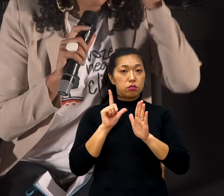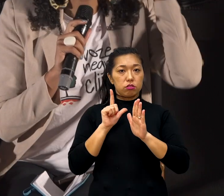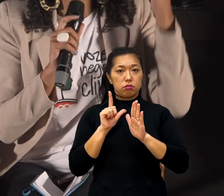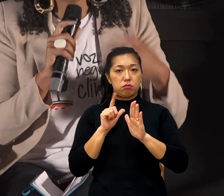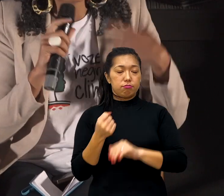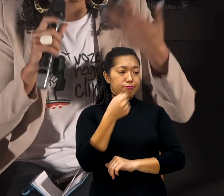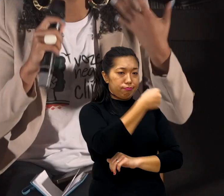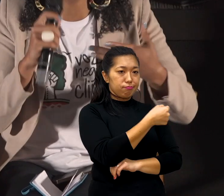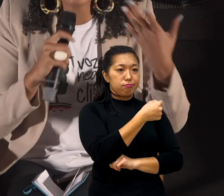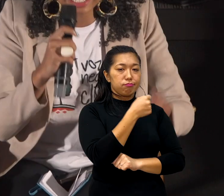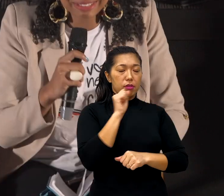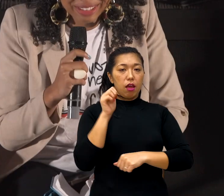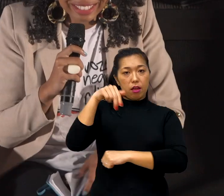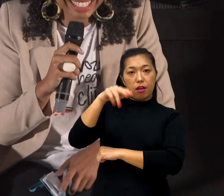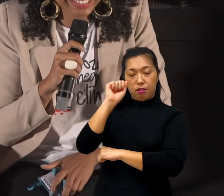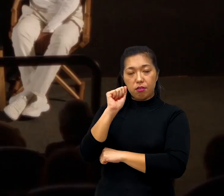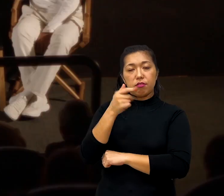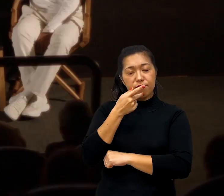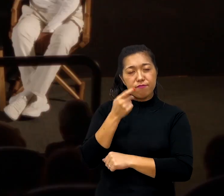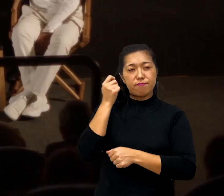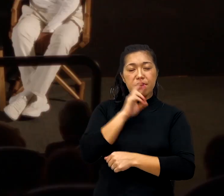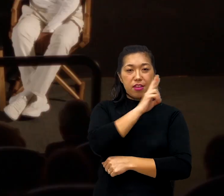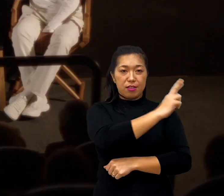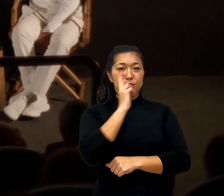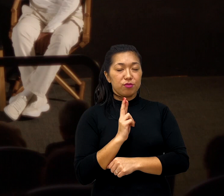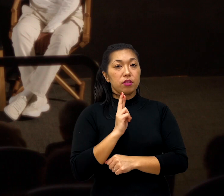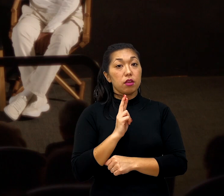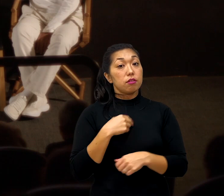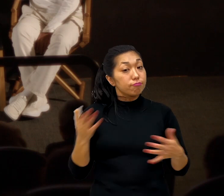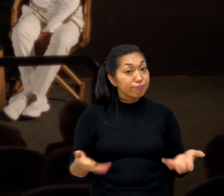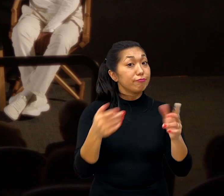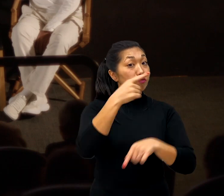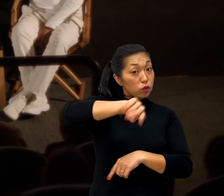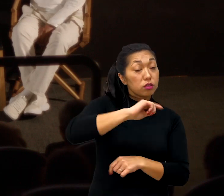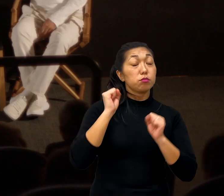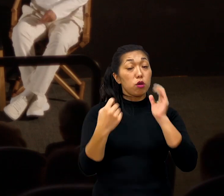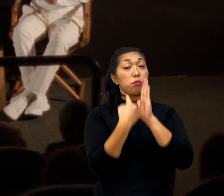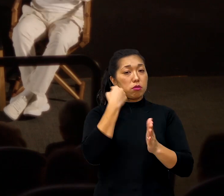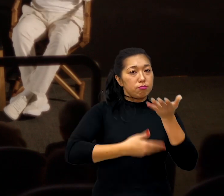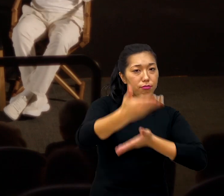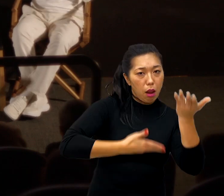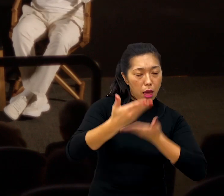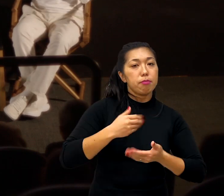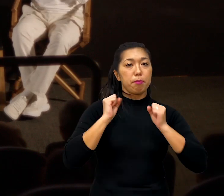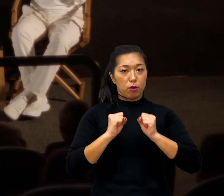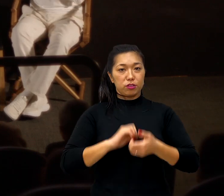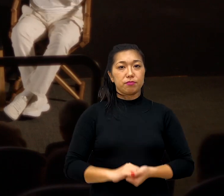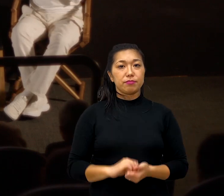passar o microfone para a Ana, quero incentivá-los a fazer perguntas para a gente deixar esse debate bem plural.